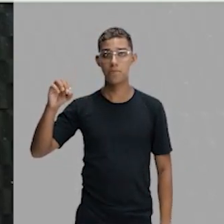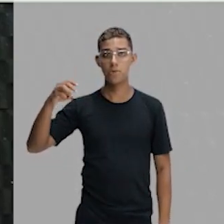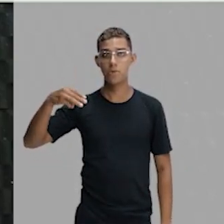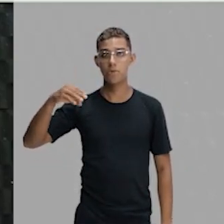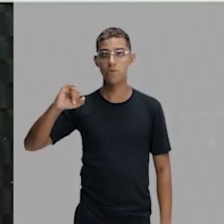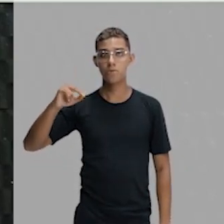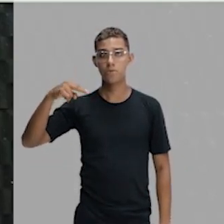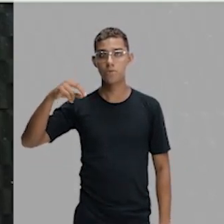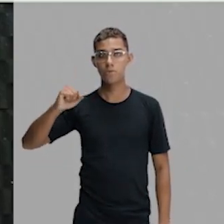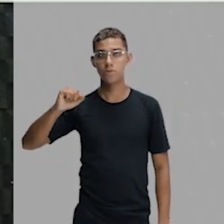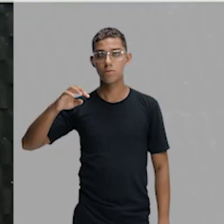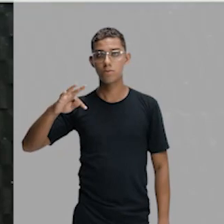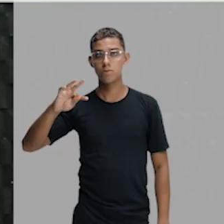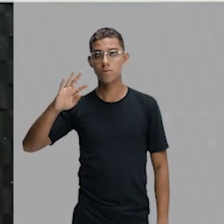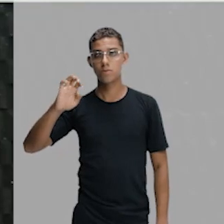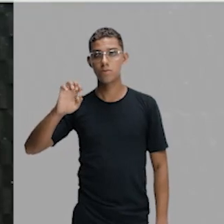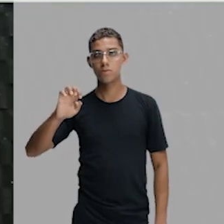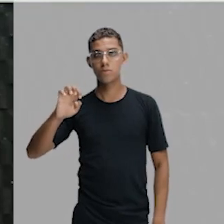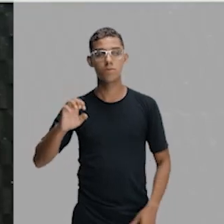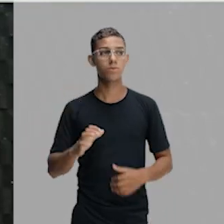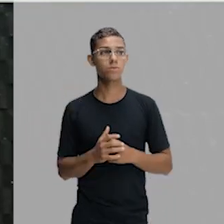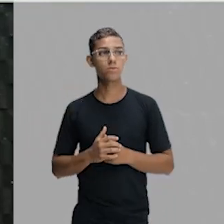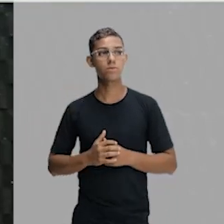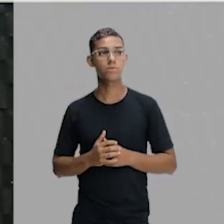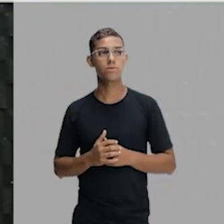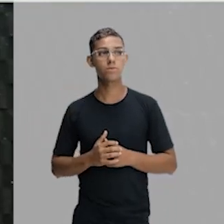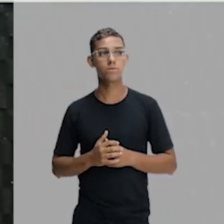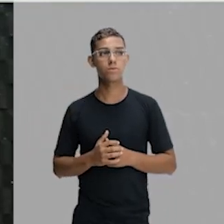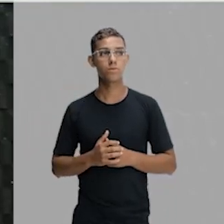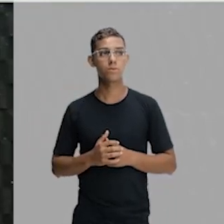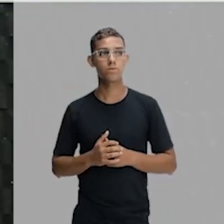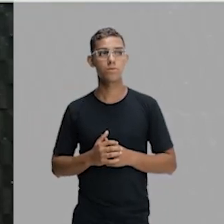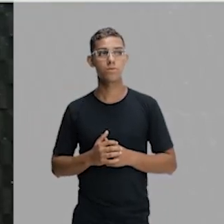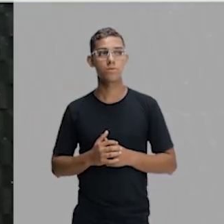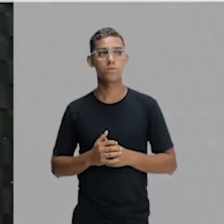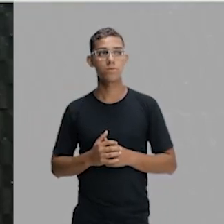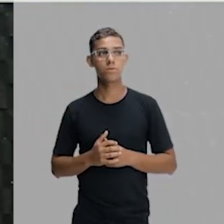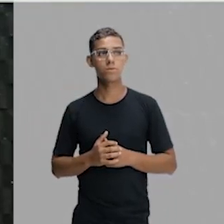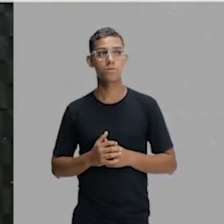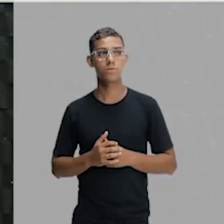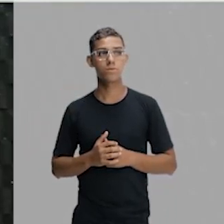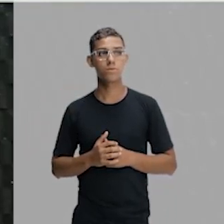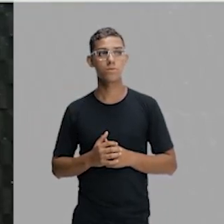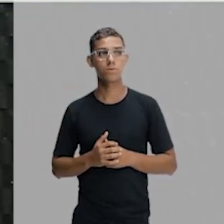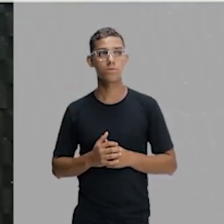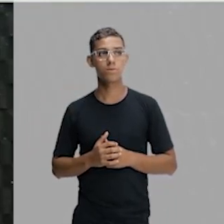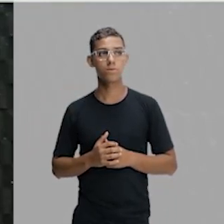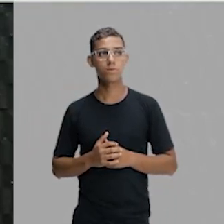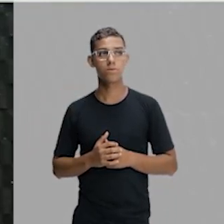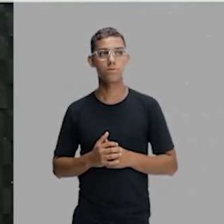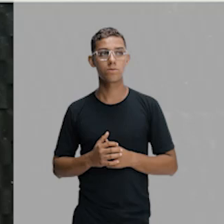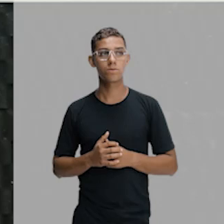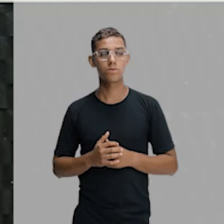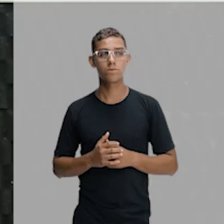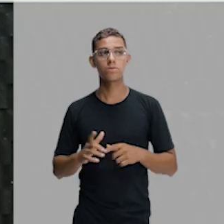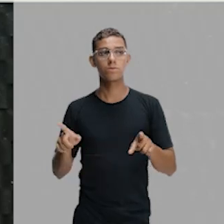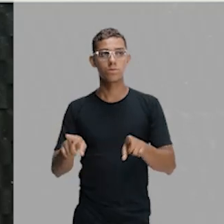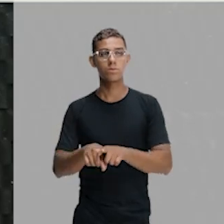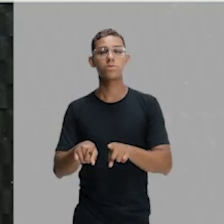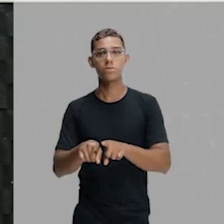Certo, pessoal? Esse outro genótipo aqui, ele também